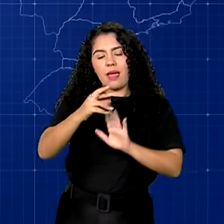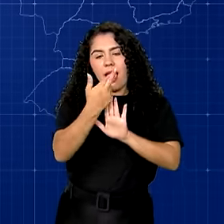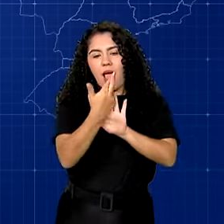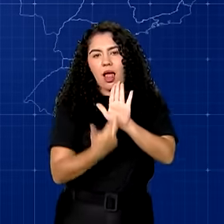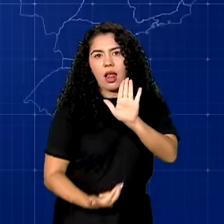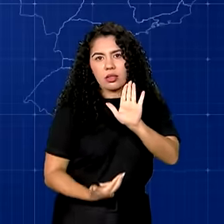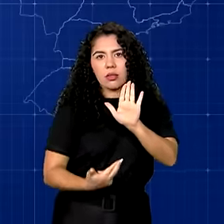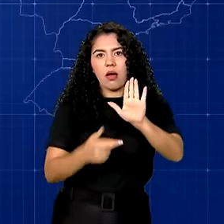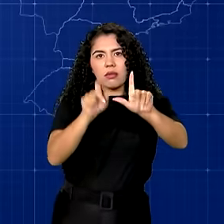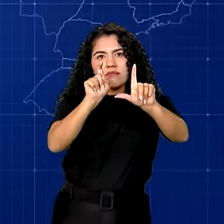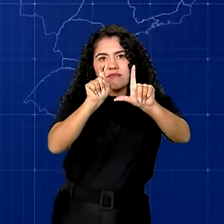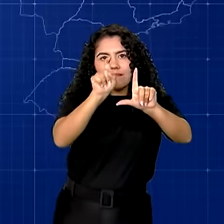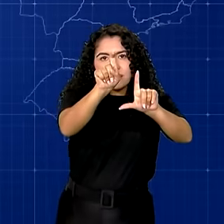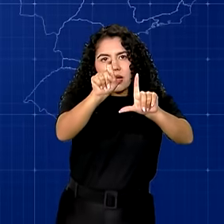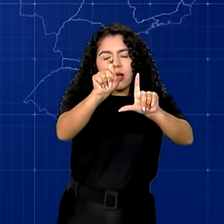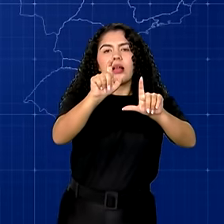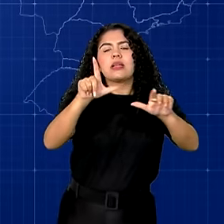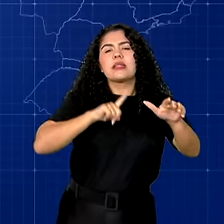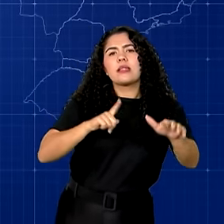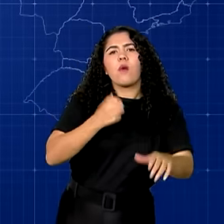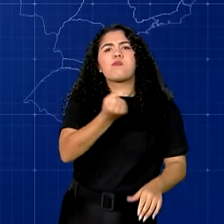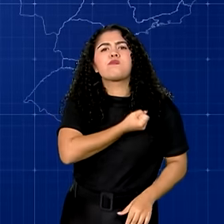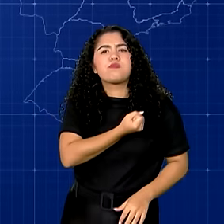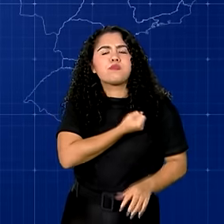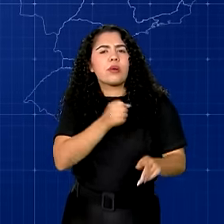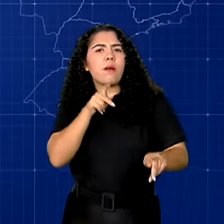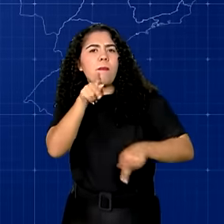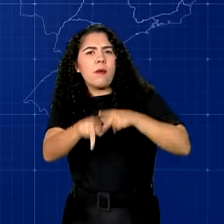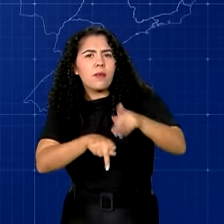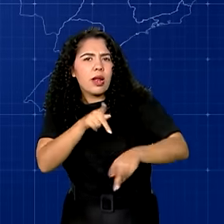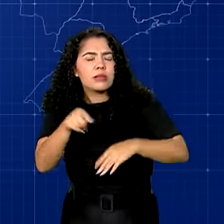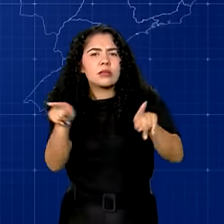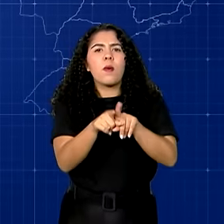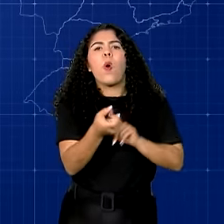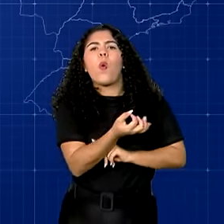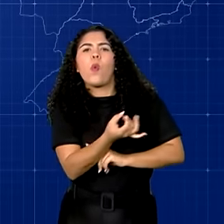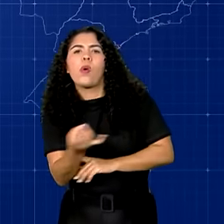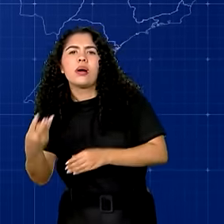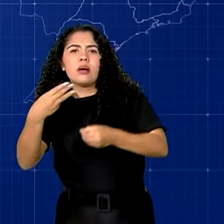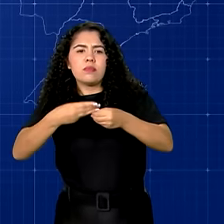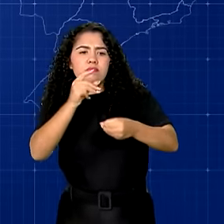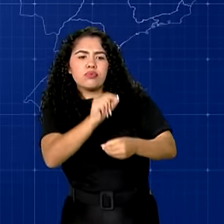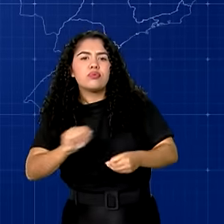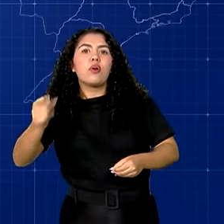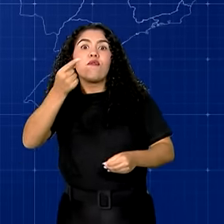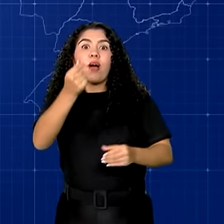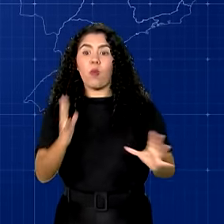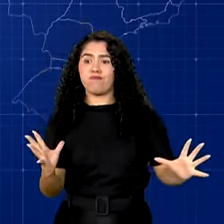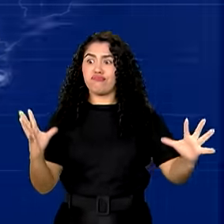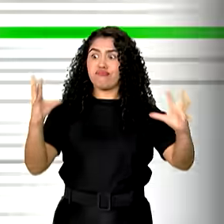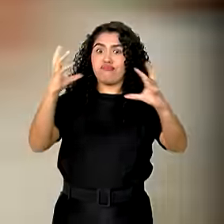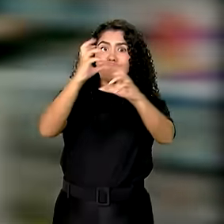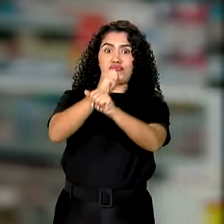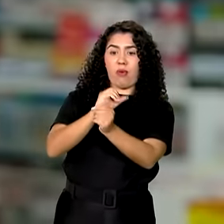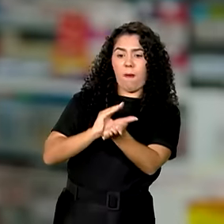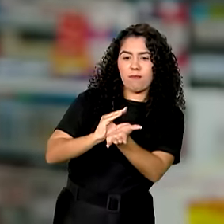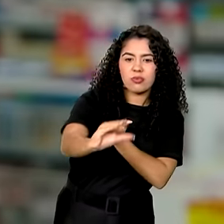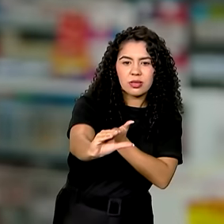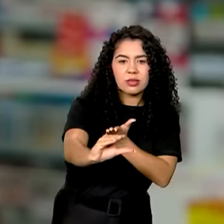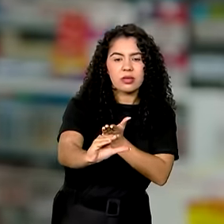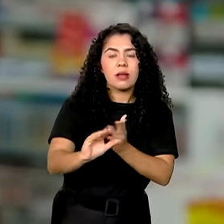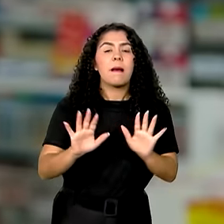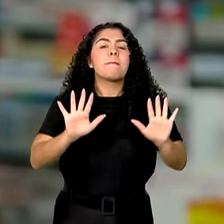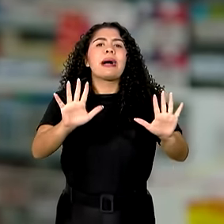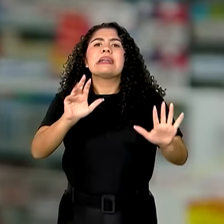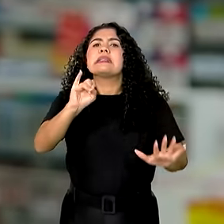informações censitárias como o tamanho da população e quantidade de domicílios, o montante total investido, entre outros dados. Agora, e